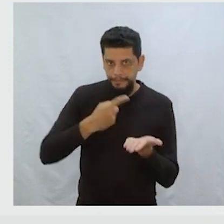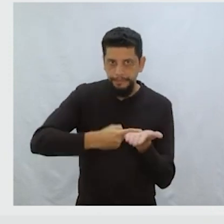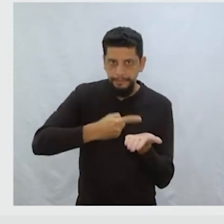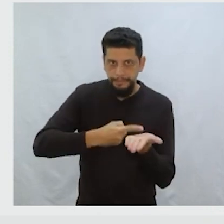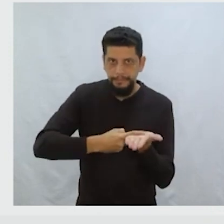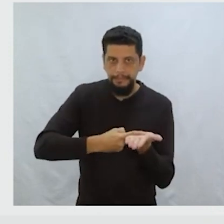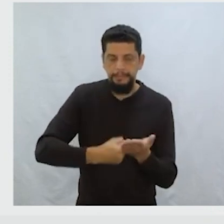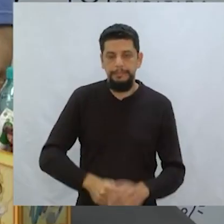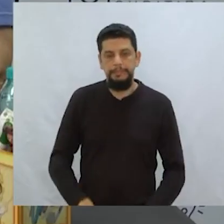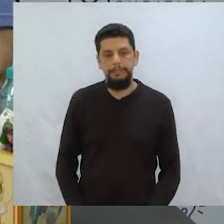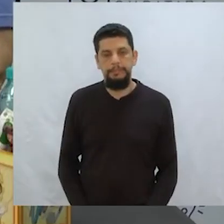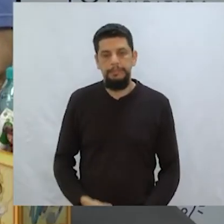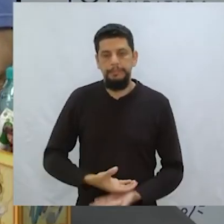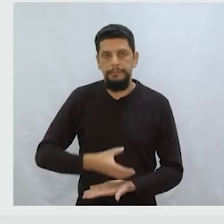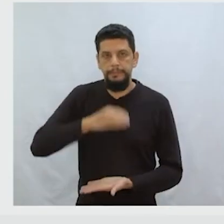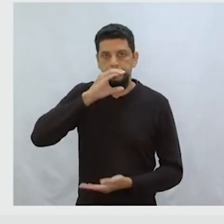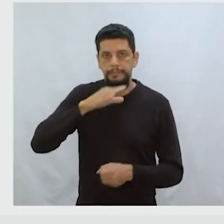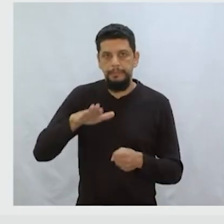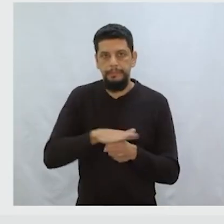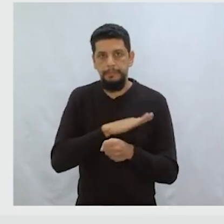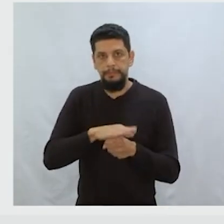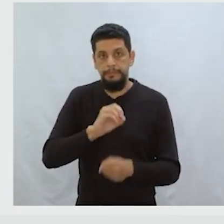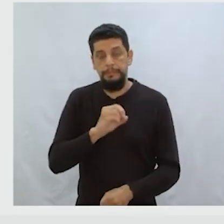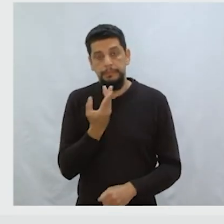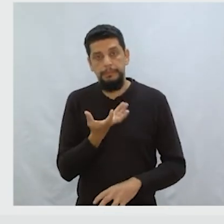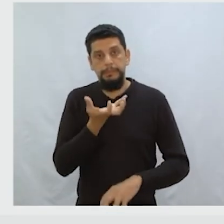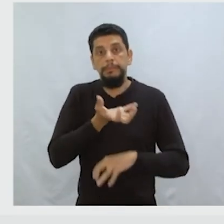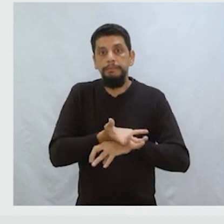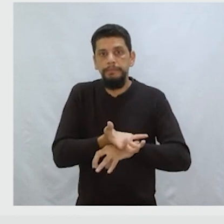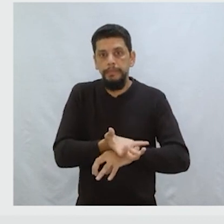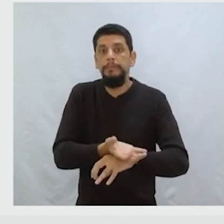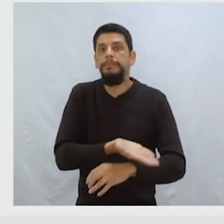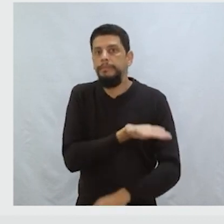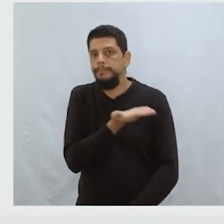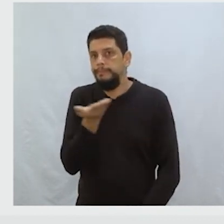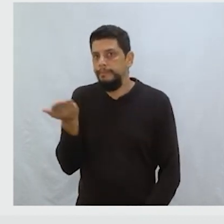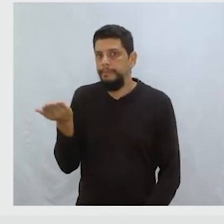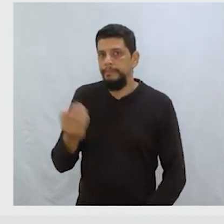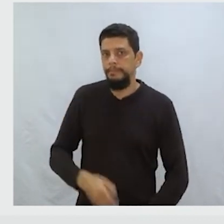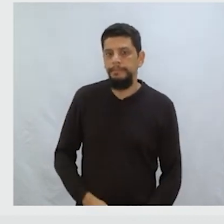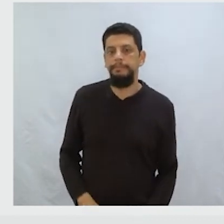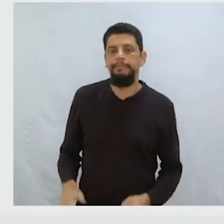rapidinho. Combinado? O copo está cheio ou vazio? E aí?